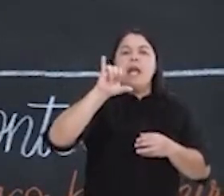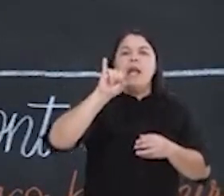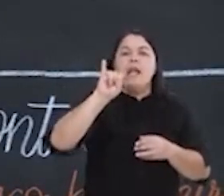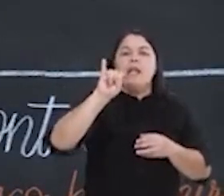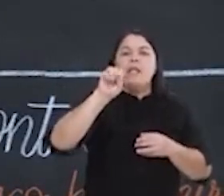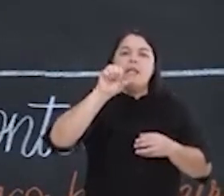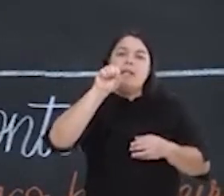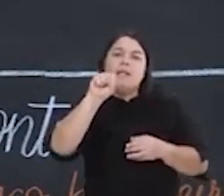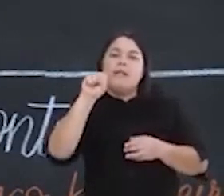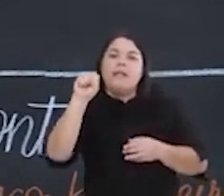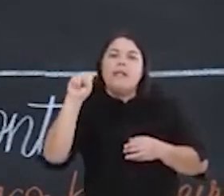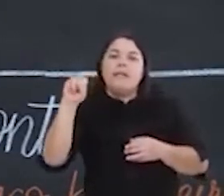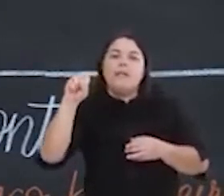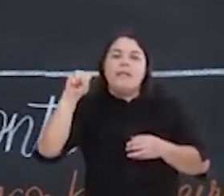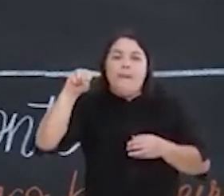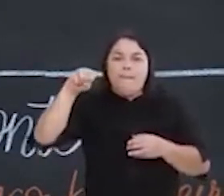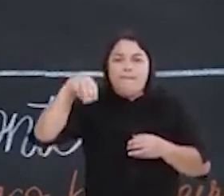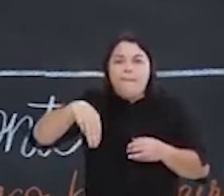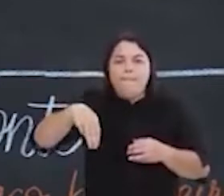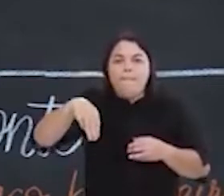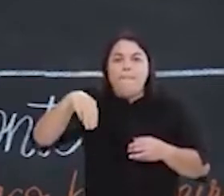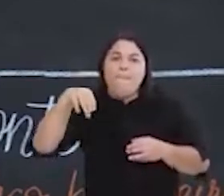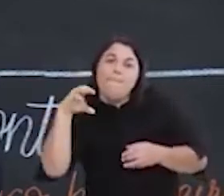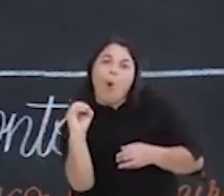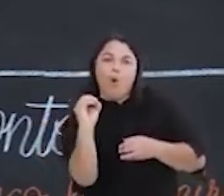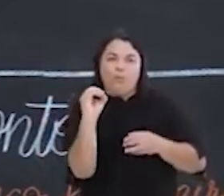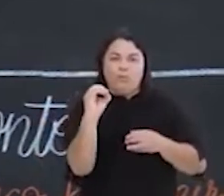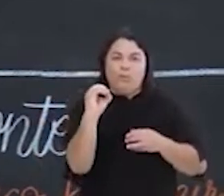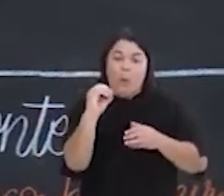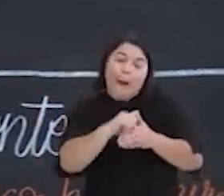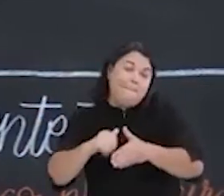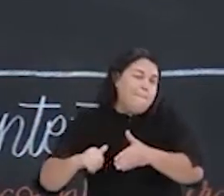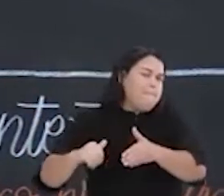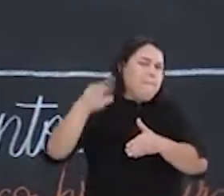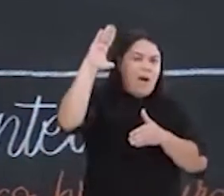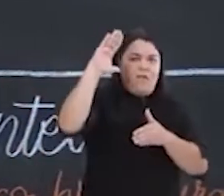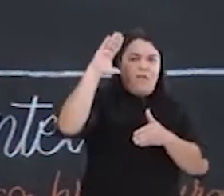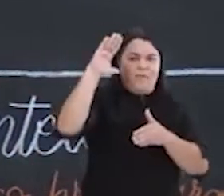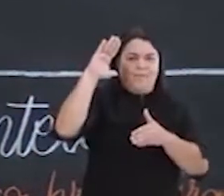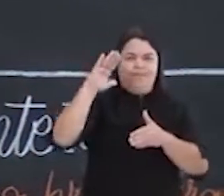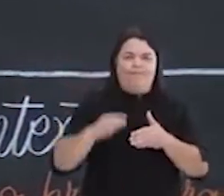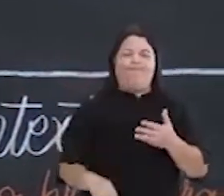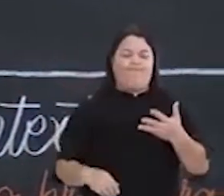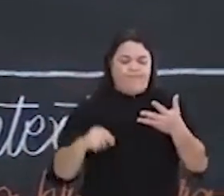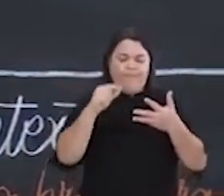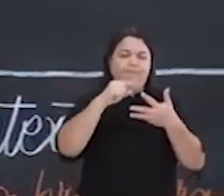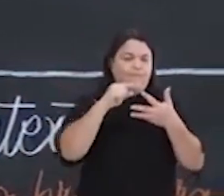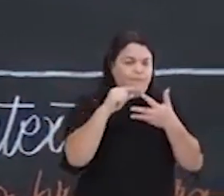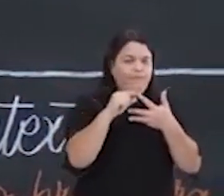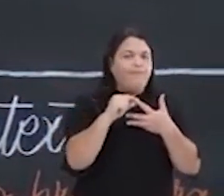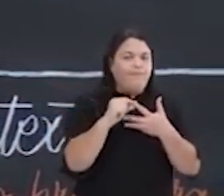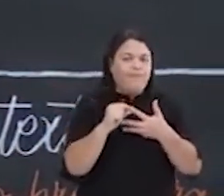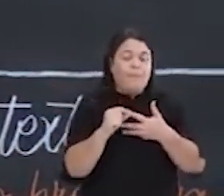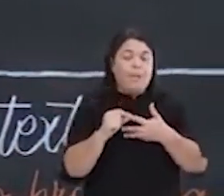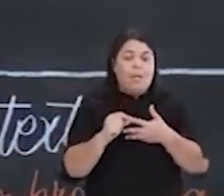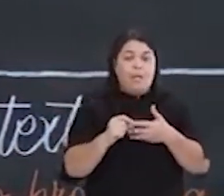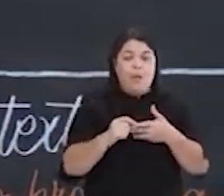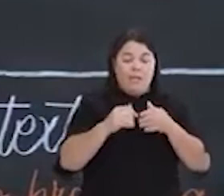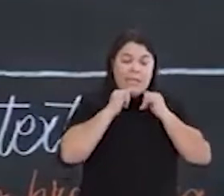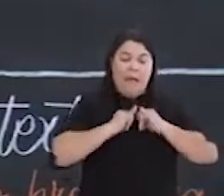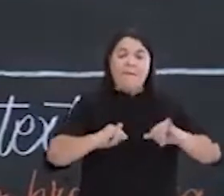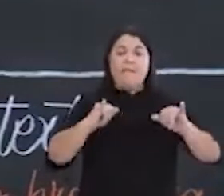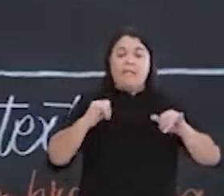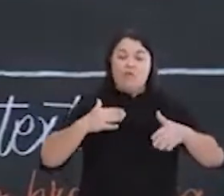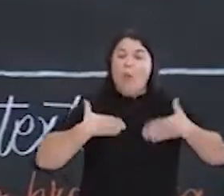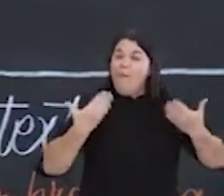a mensagem comunicativa que eu quero transmitir. Nunca se esqueça que a gente usa as palavras para transmitir uma informação, ok?